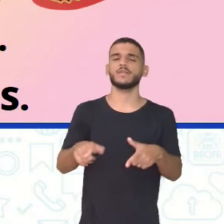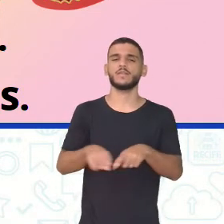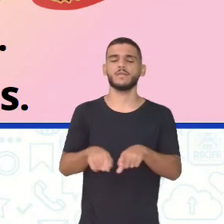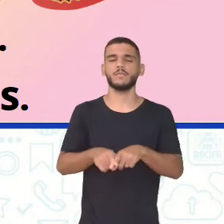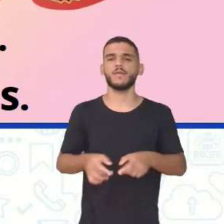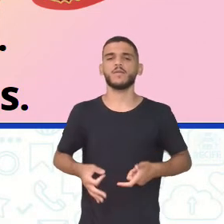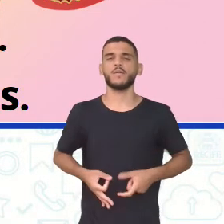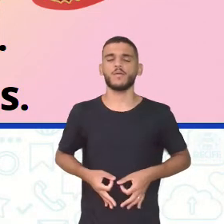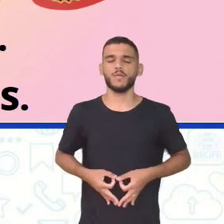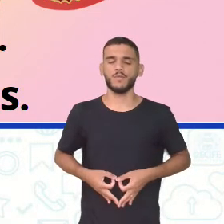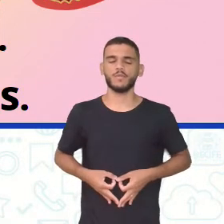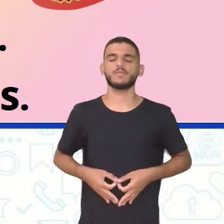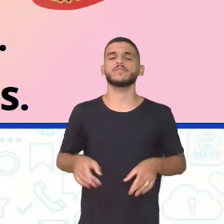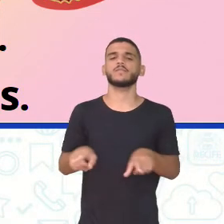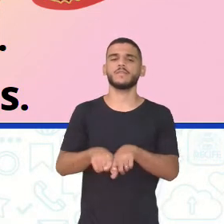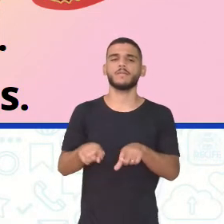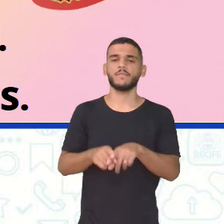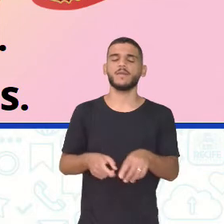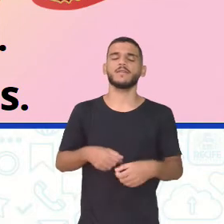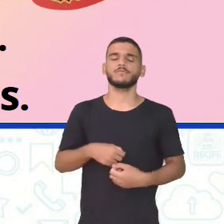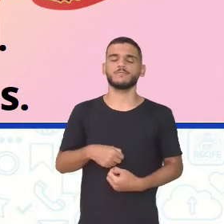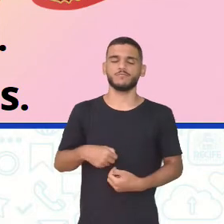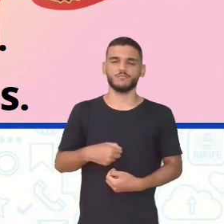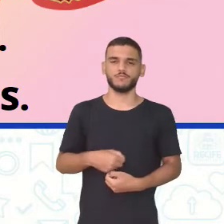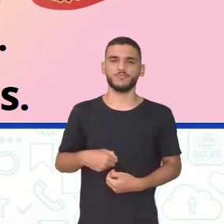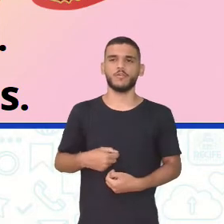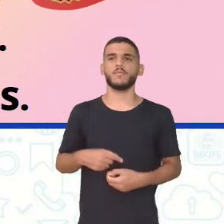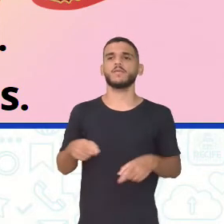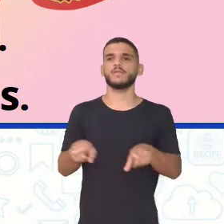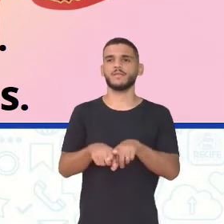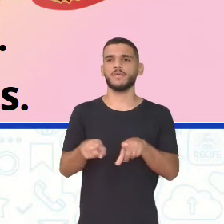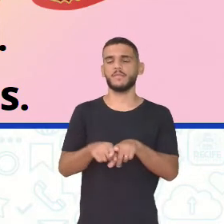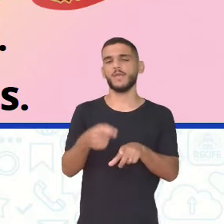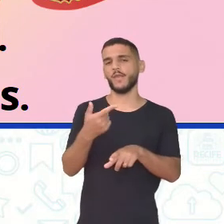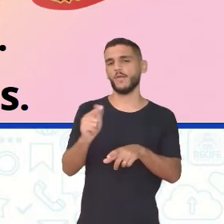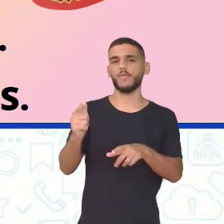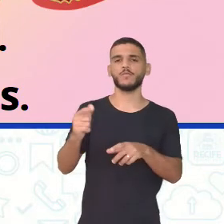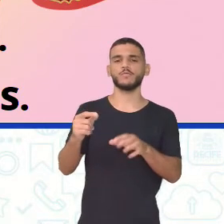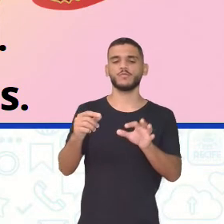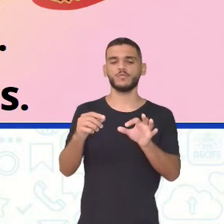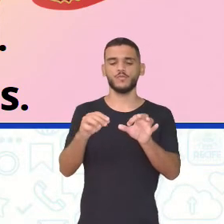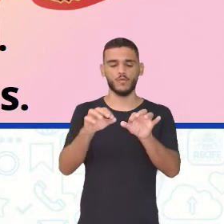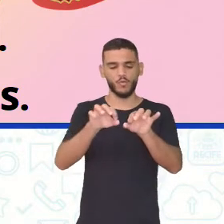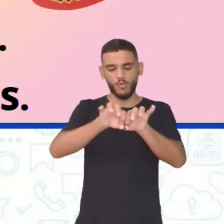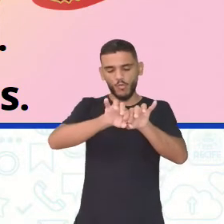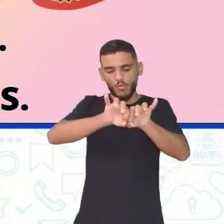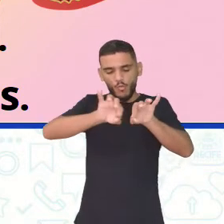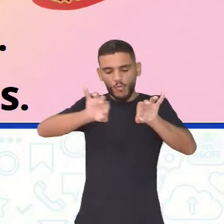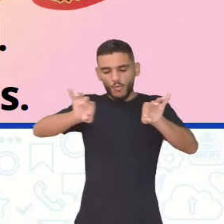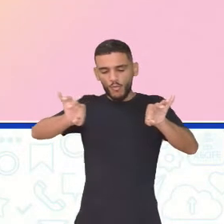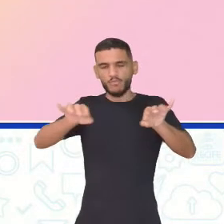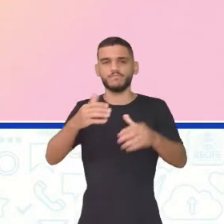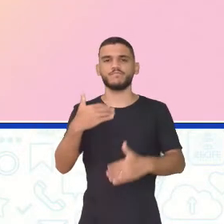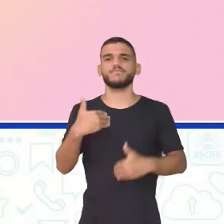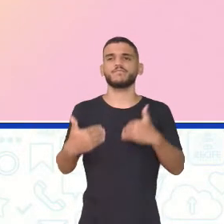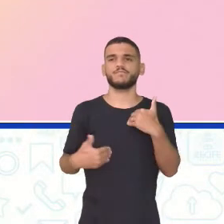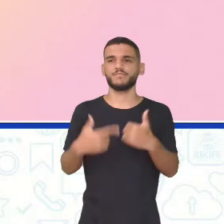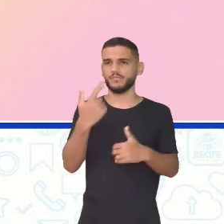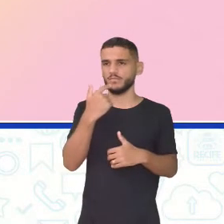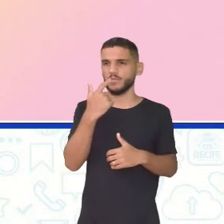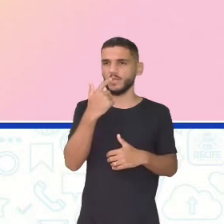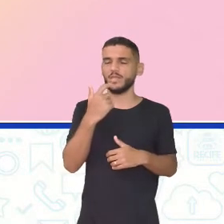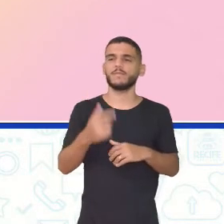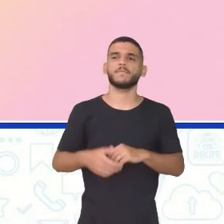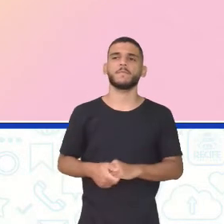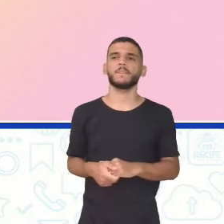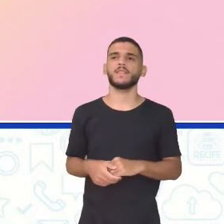do estômago. Né? Então, e também em alguns vasos a gente vai encontrar esse tecido muscular liso. Vamos ver o próximo. O